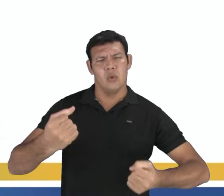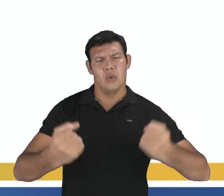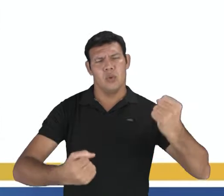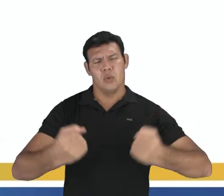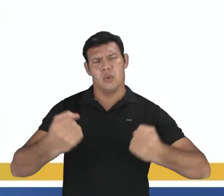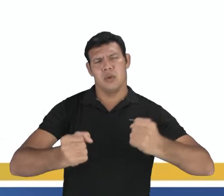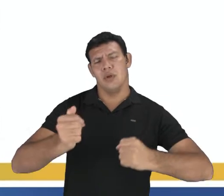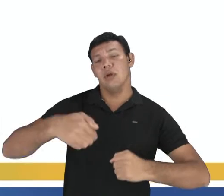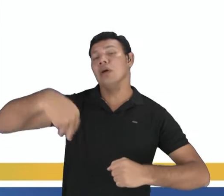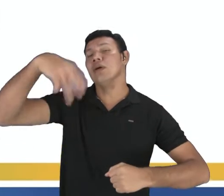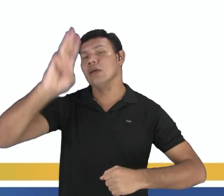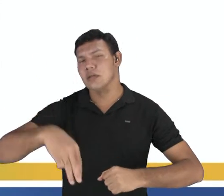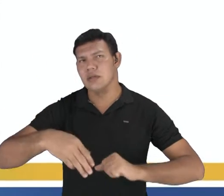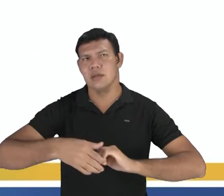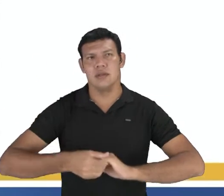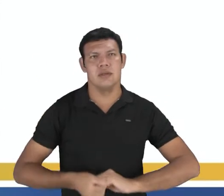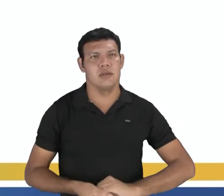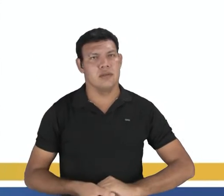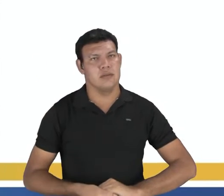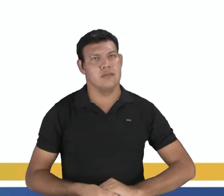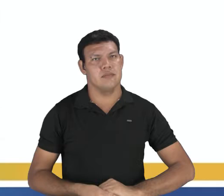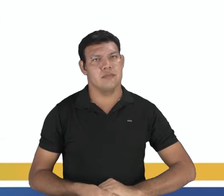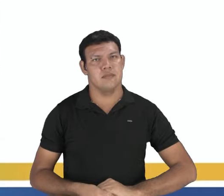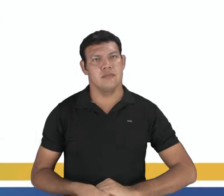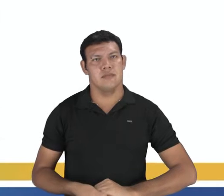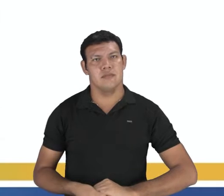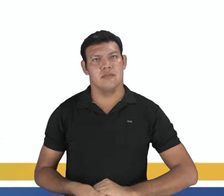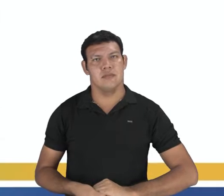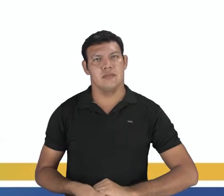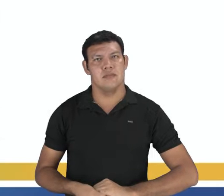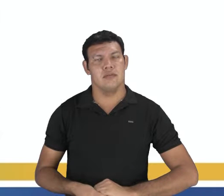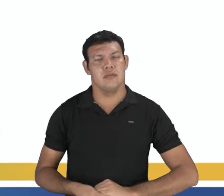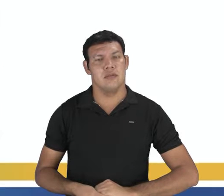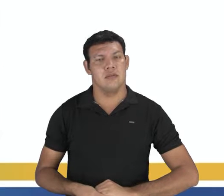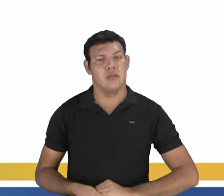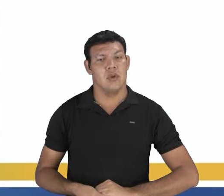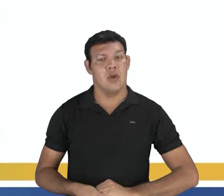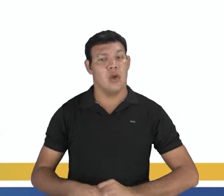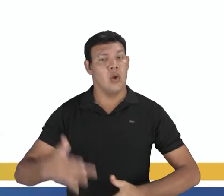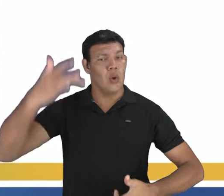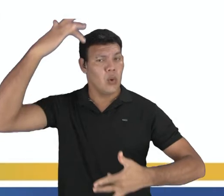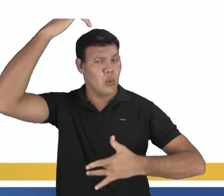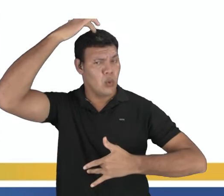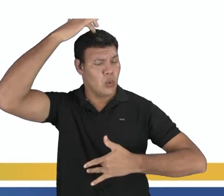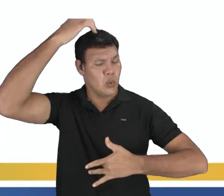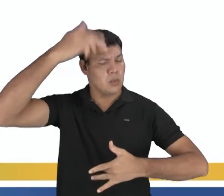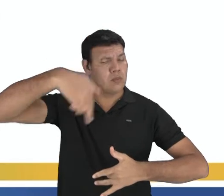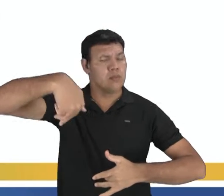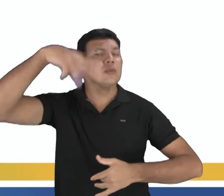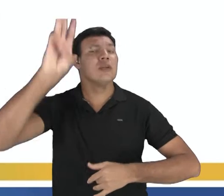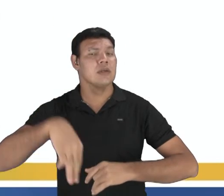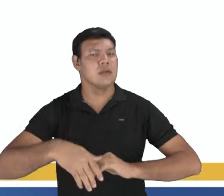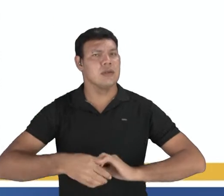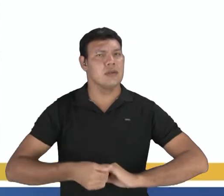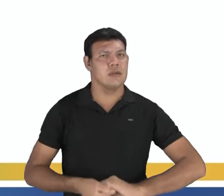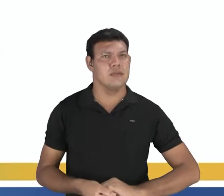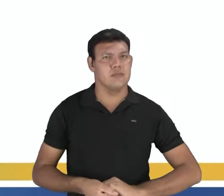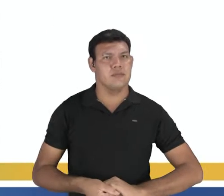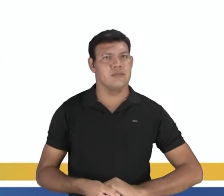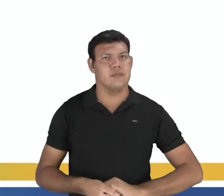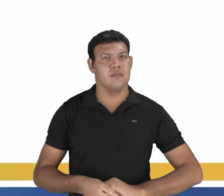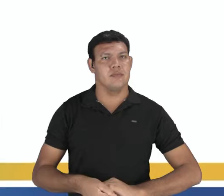vai dirigir conta e o Blade quem você culpa o seu rosto